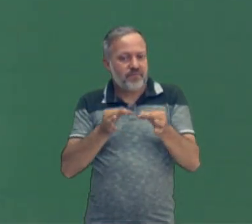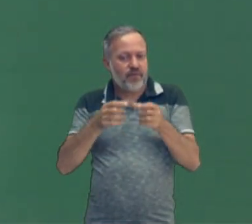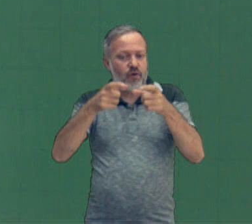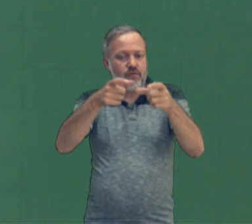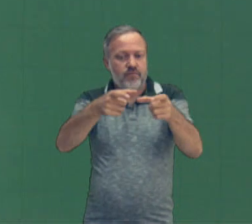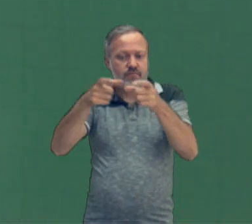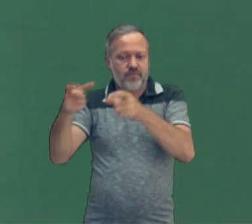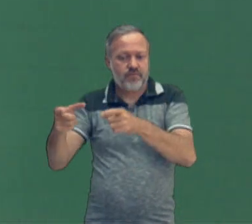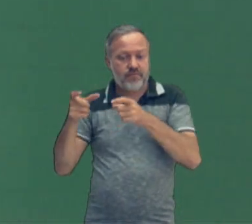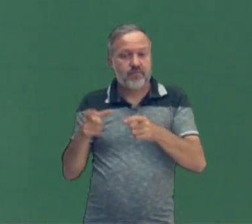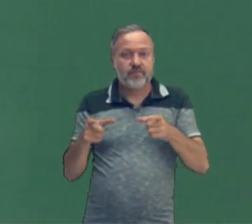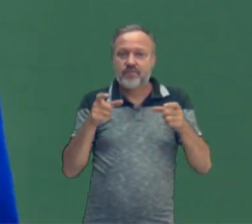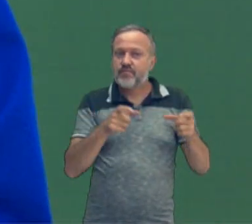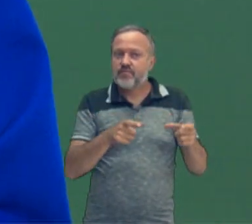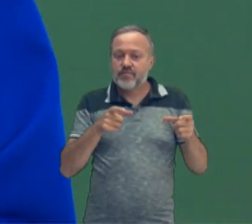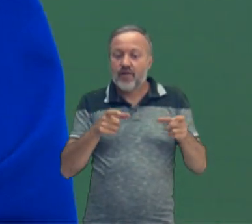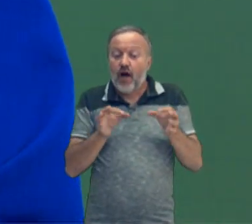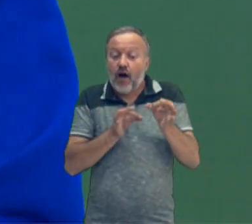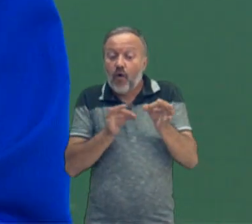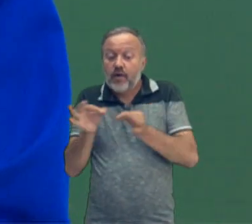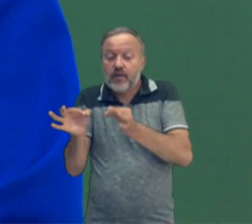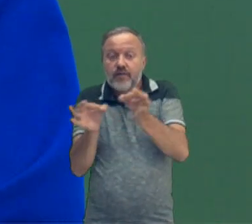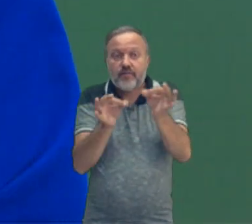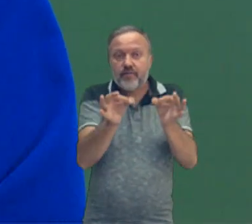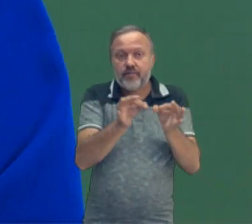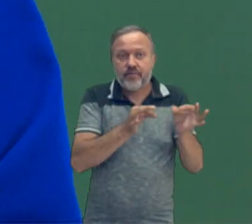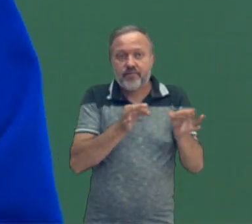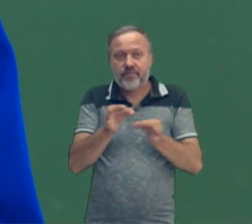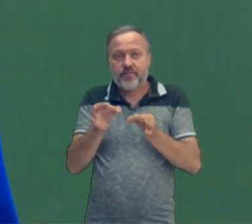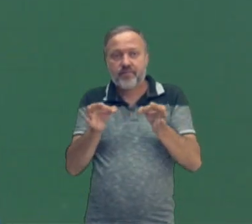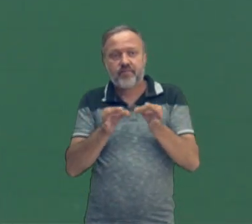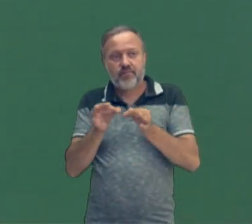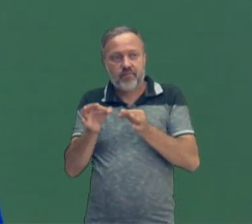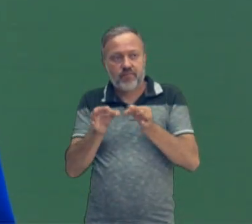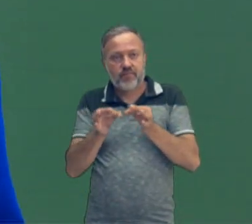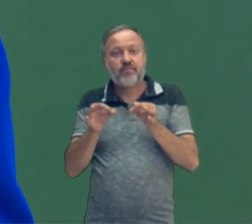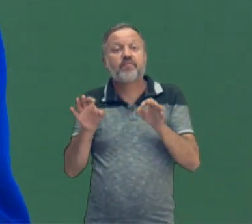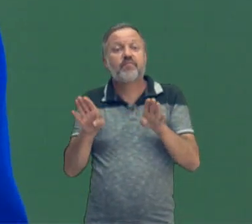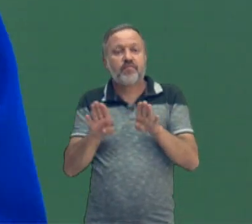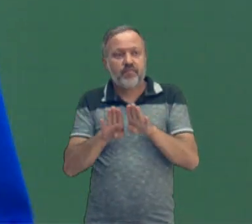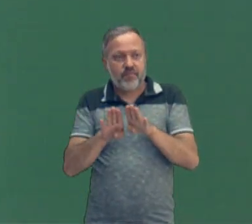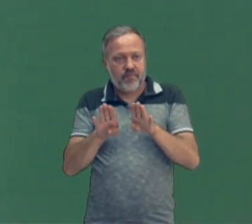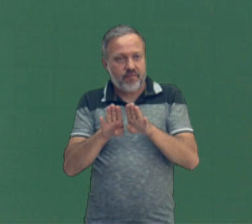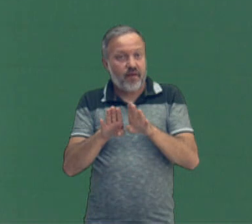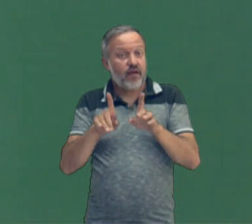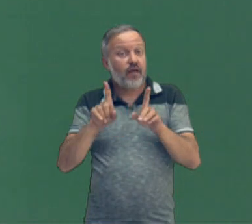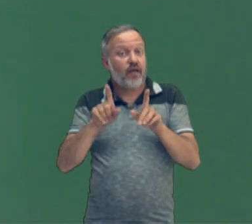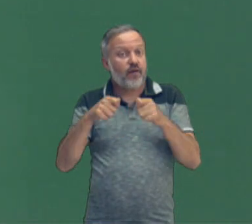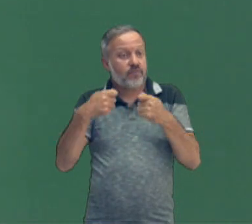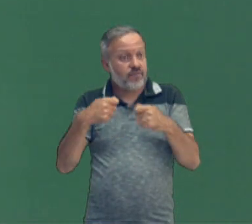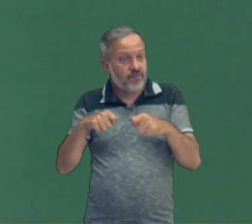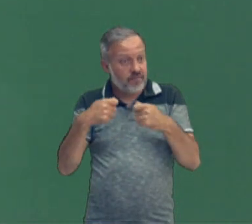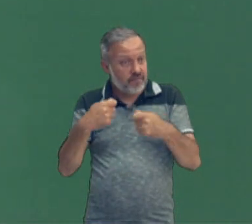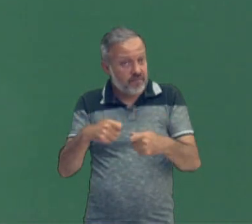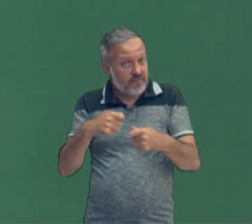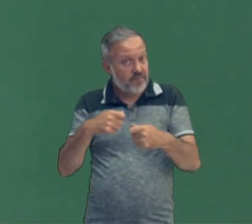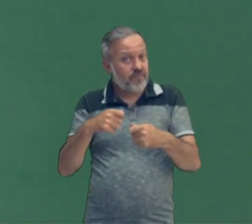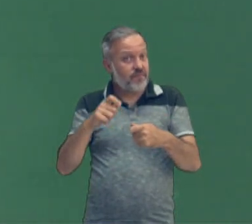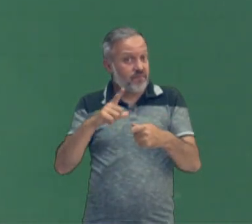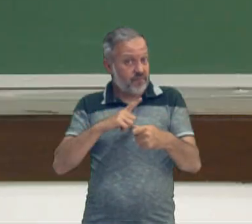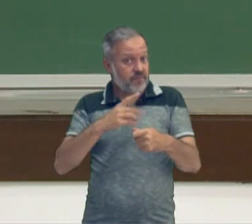espaço geográfico para que ela possa, então, ser suprida essas necessidades?